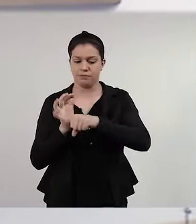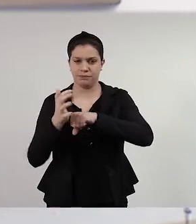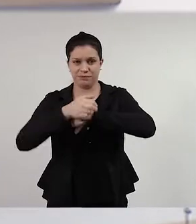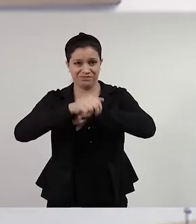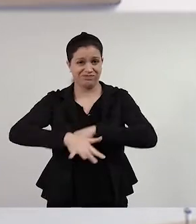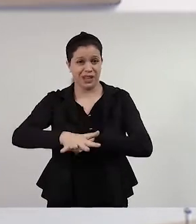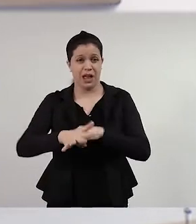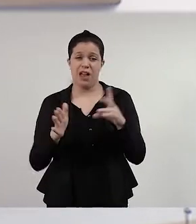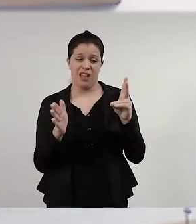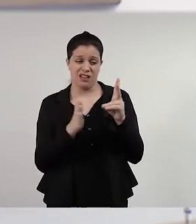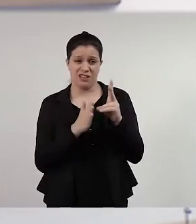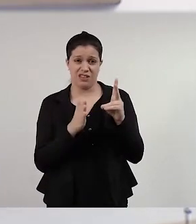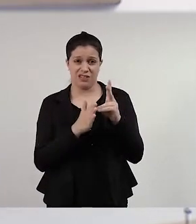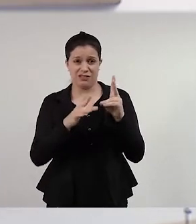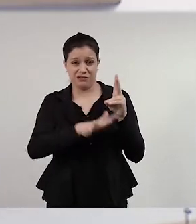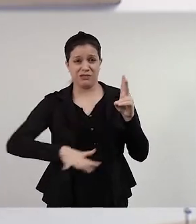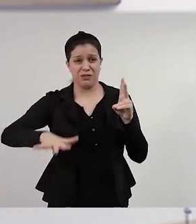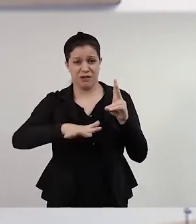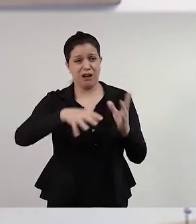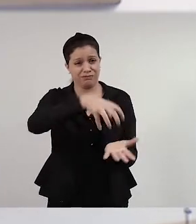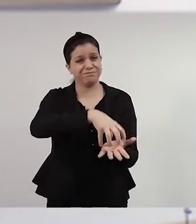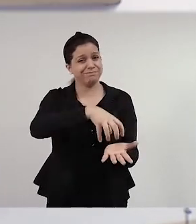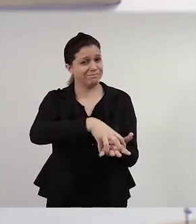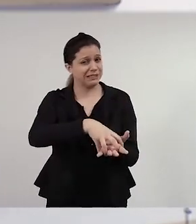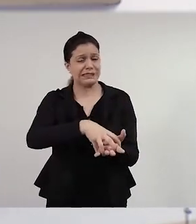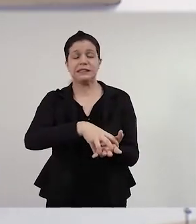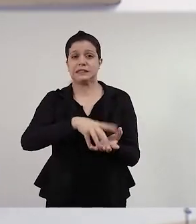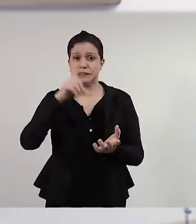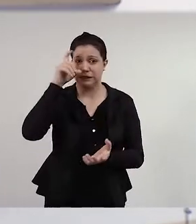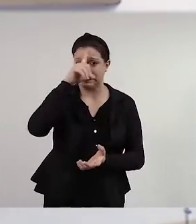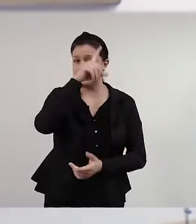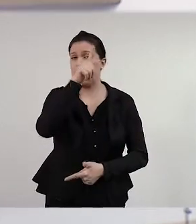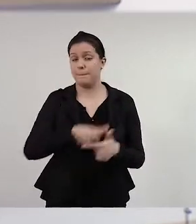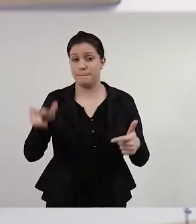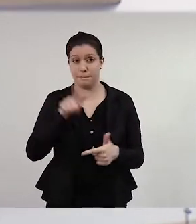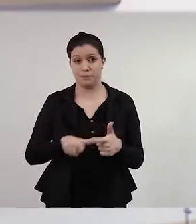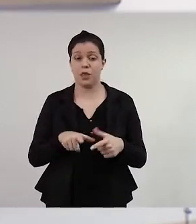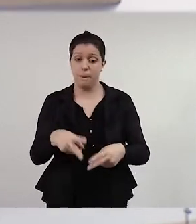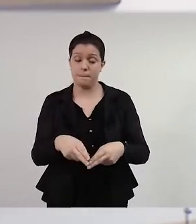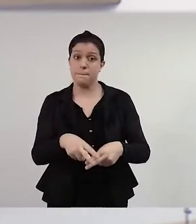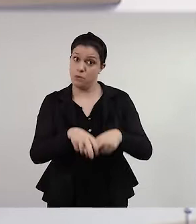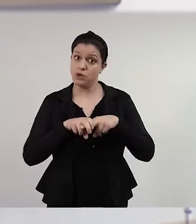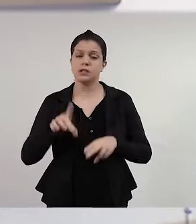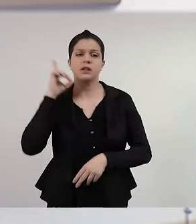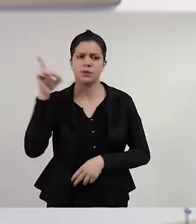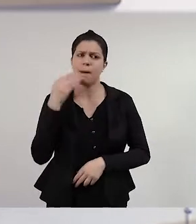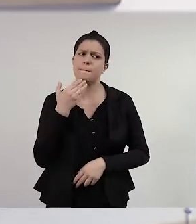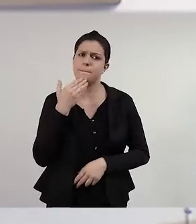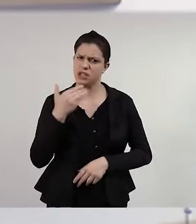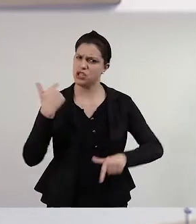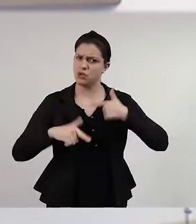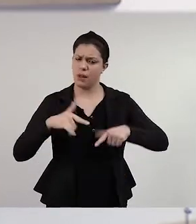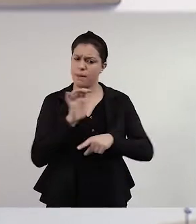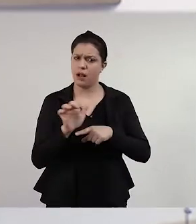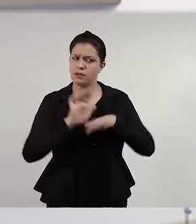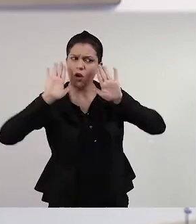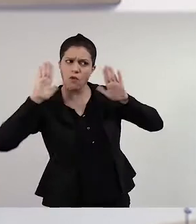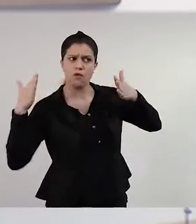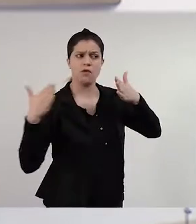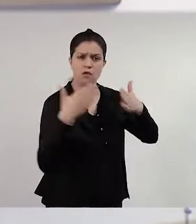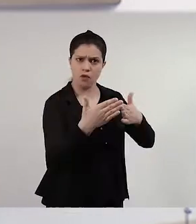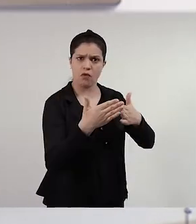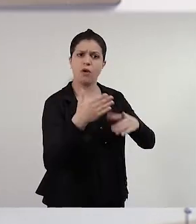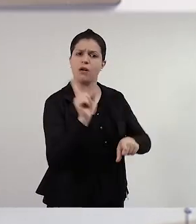do coronavírus nas comunidades indígenas do estado pode ser muito grande. Os parlamentares pediram ações efetivas do